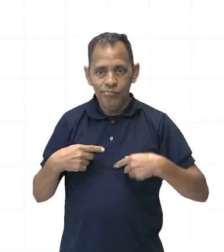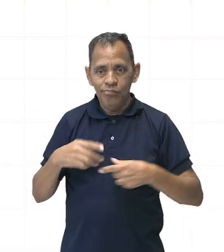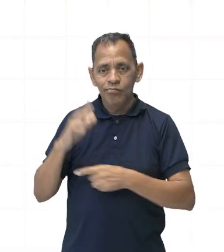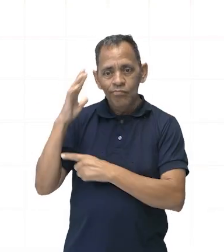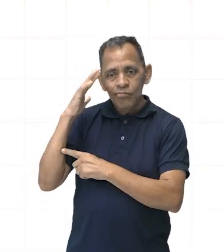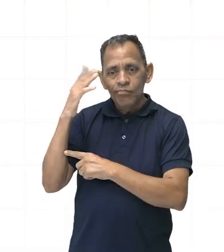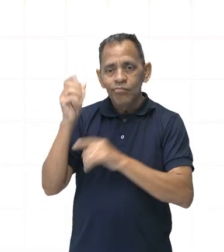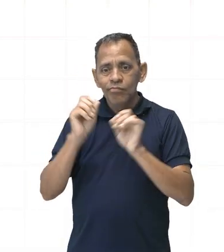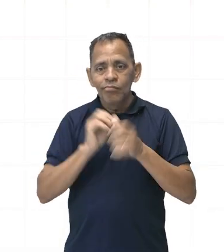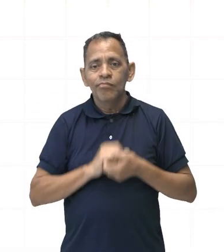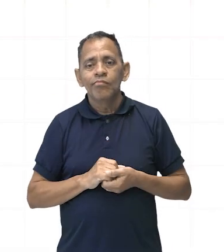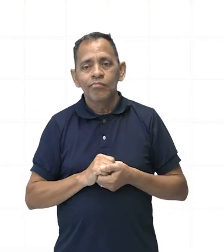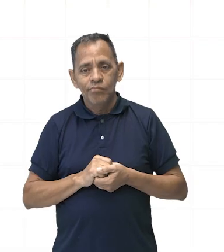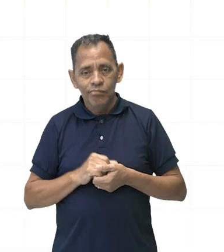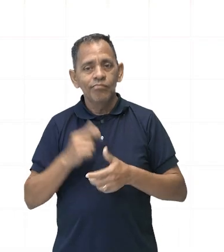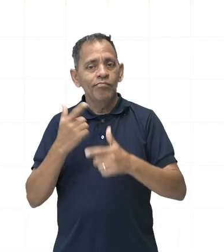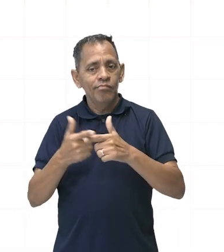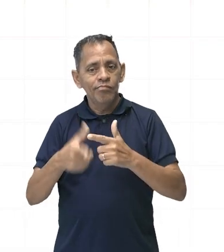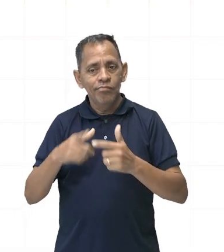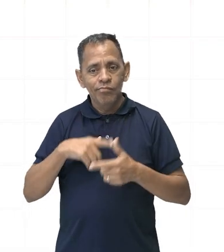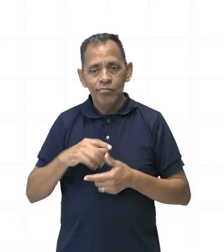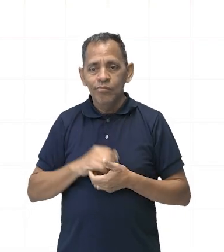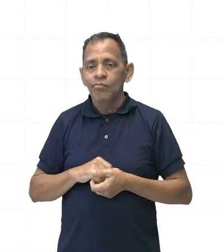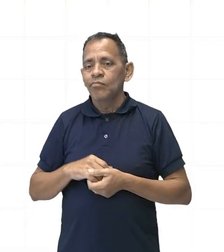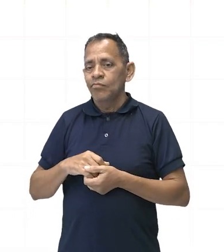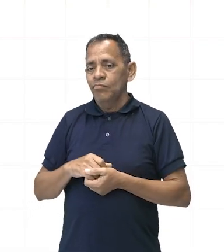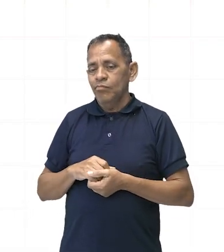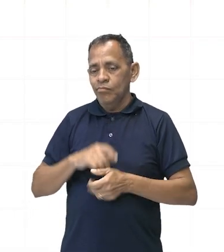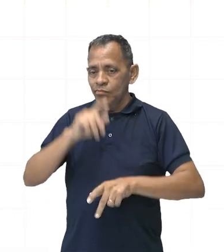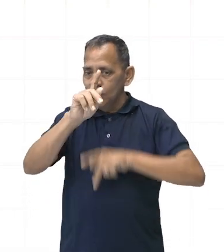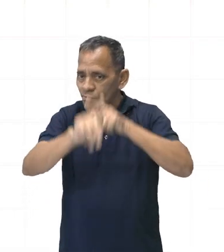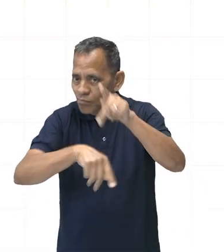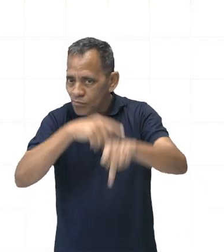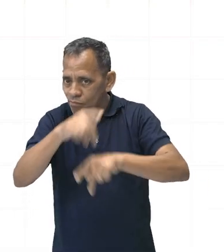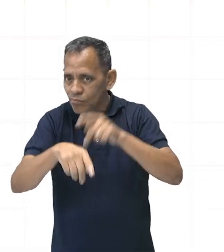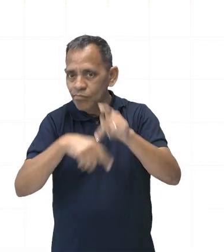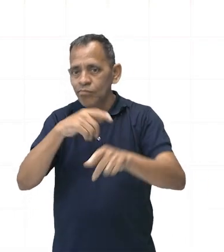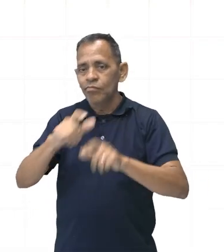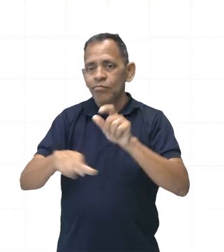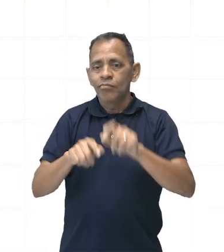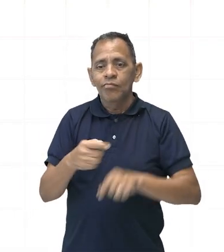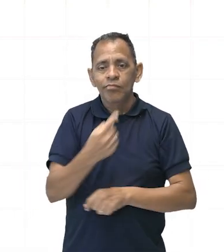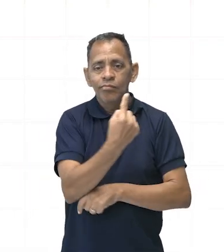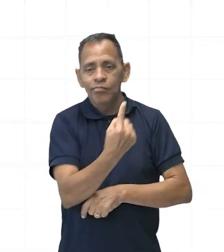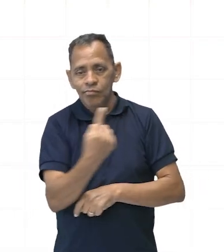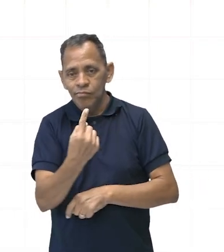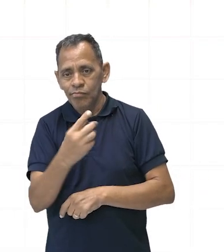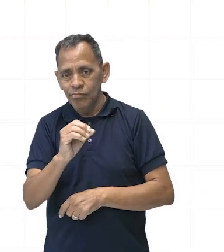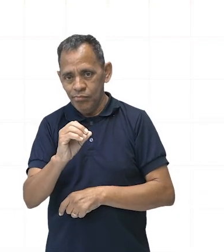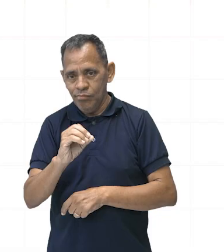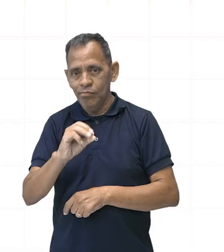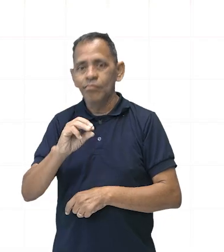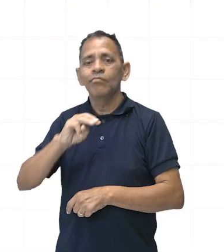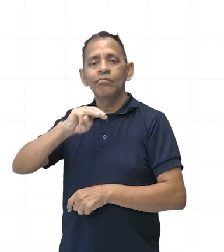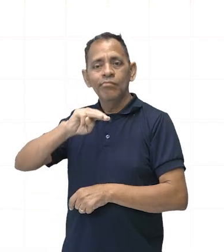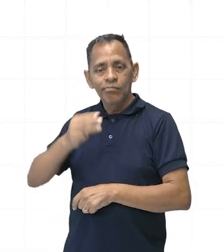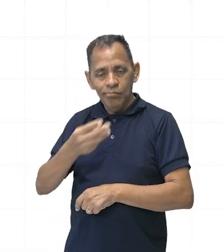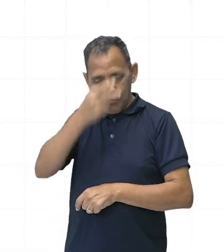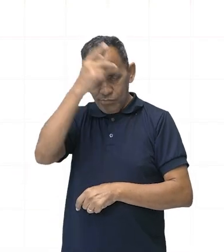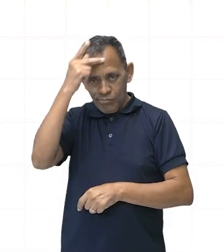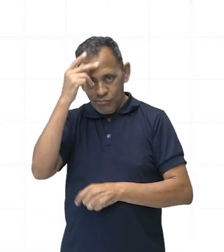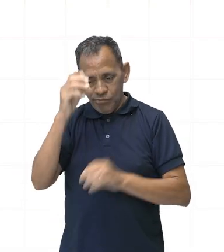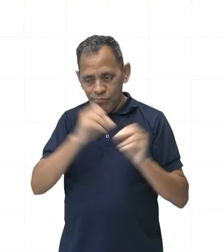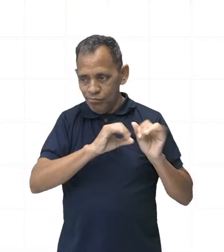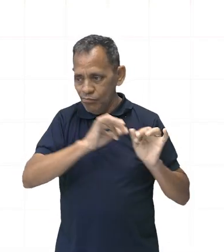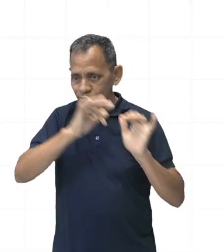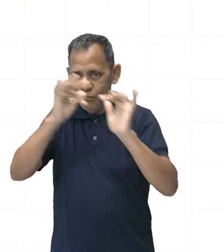perturbam aí gravemente a ordem pública, né? Vamos ter em torno de 110 milhões de pessoas deslocadas à